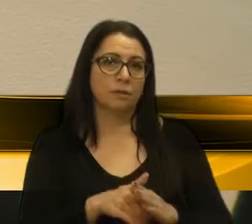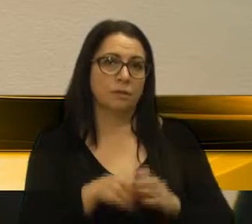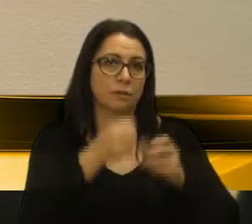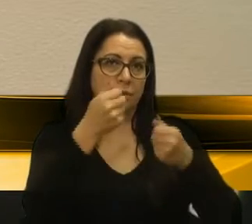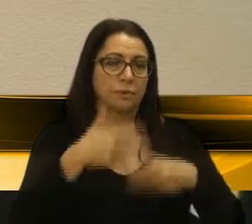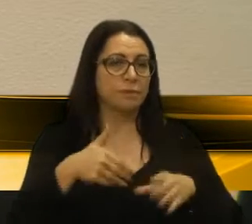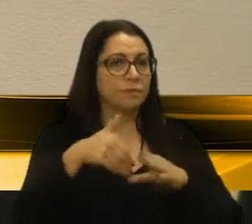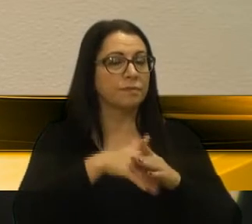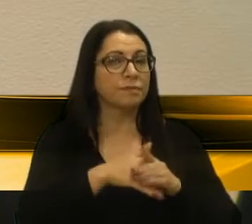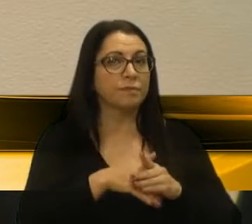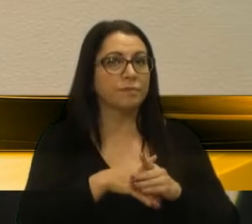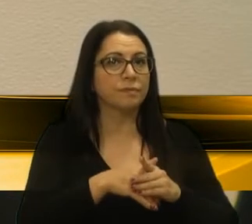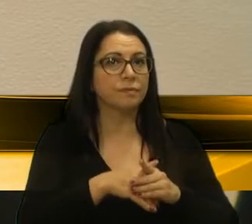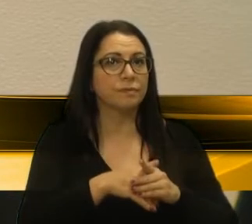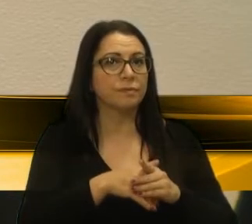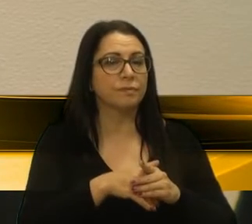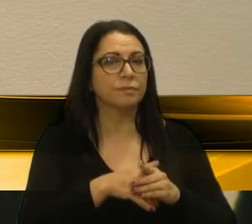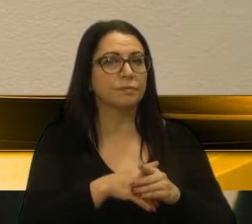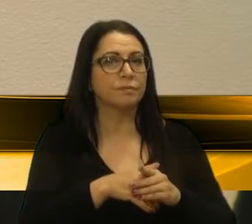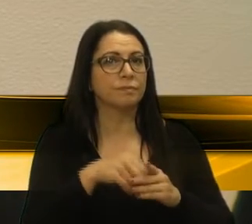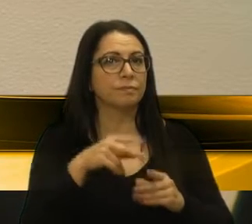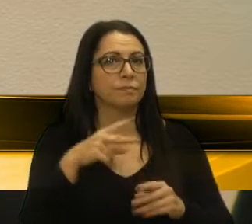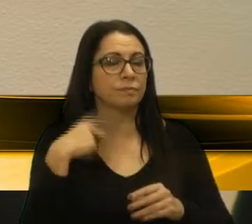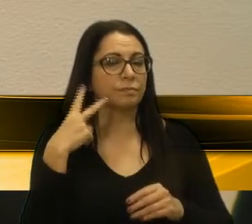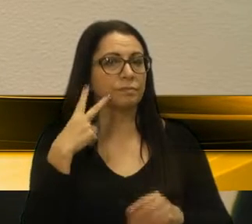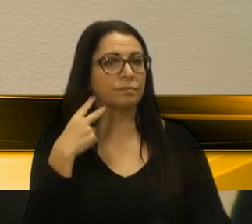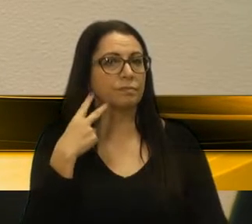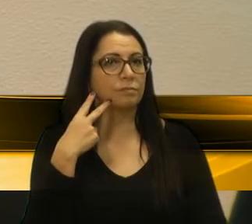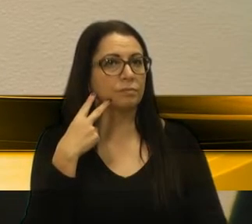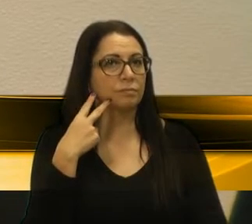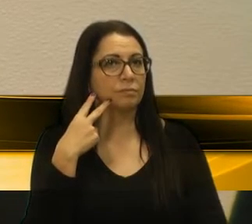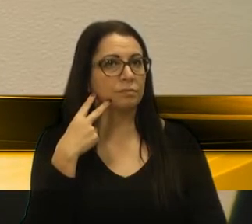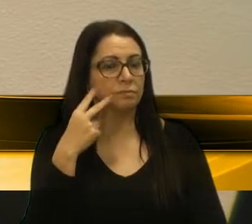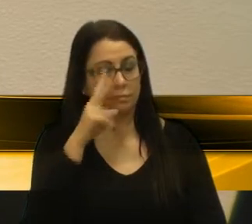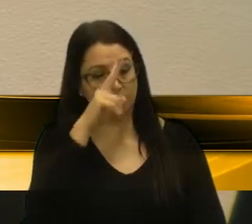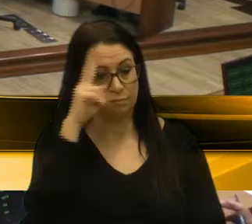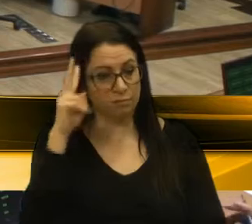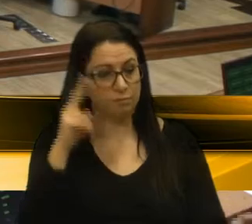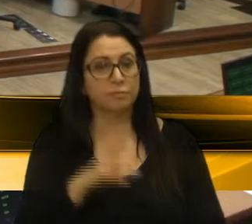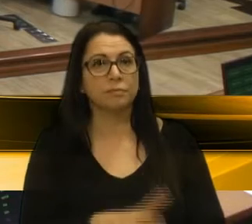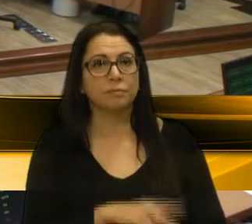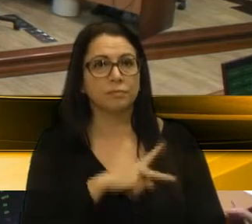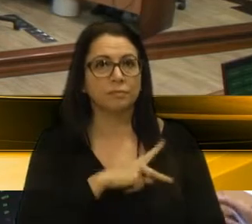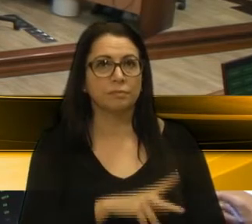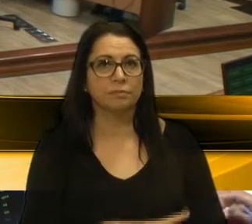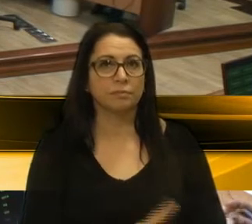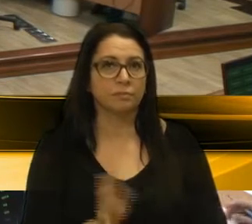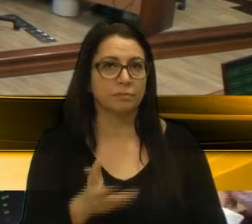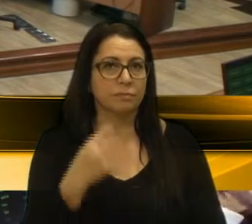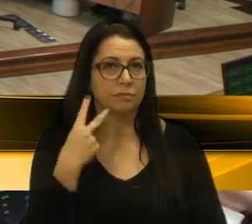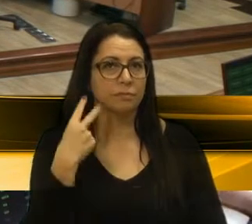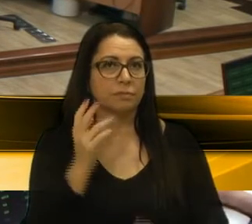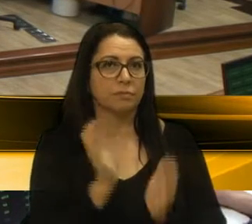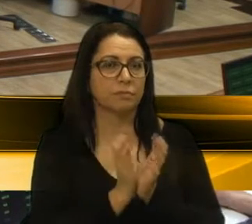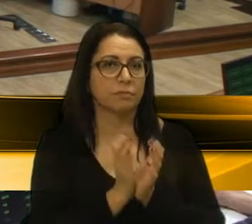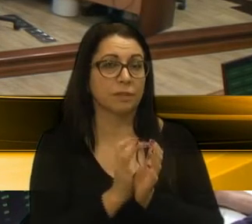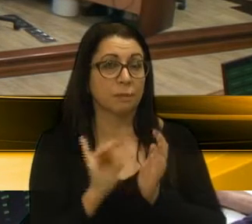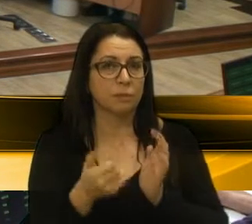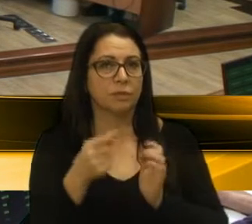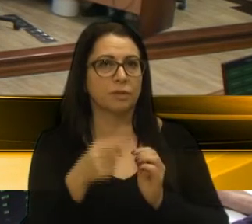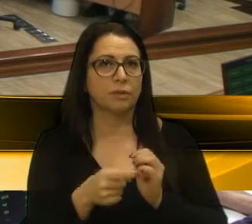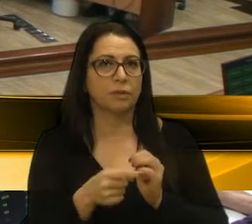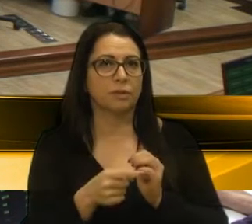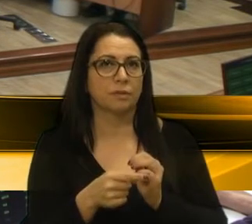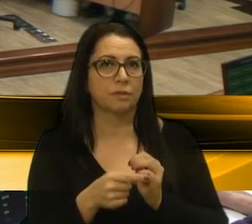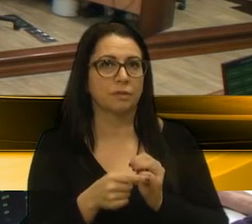Declarar voto. Para a declaração do voto, vereador Belocino. Senhor presidente, nobres colegas, aproveitando o gancho,